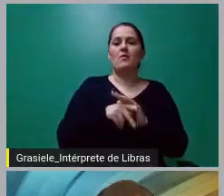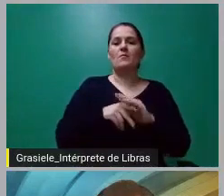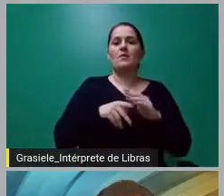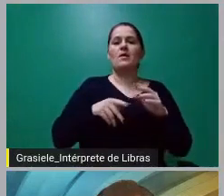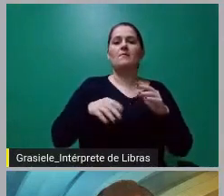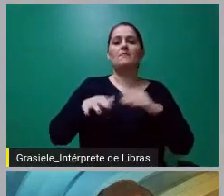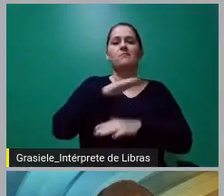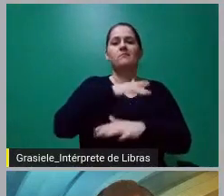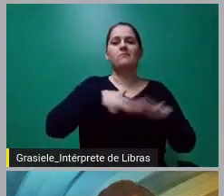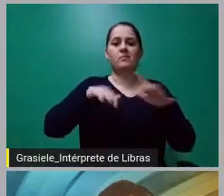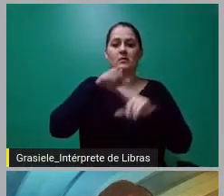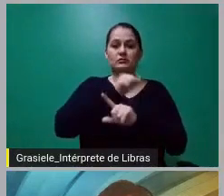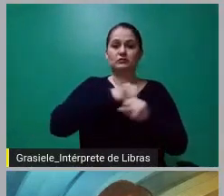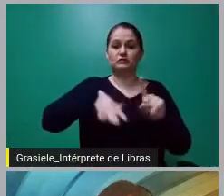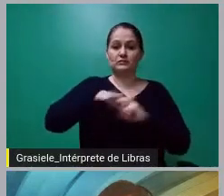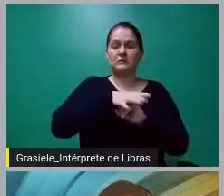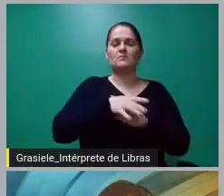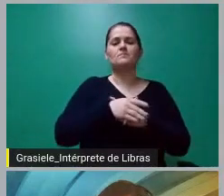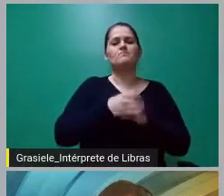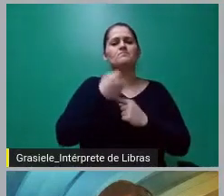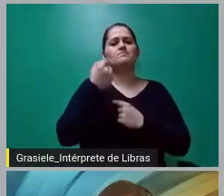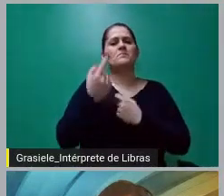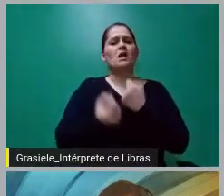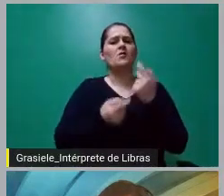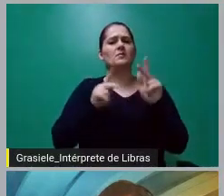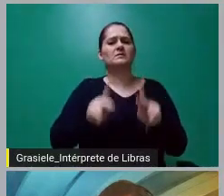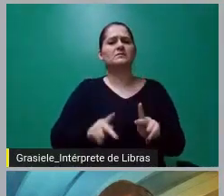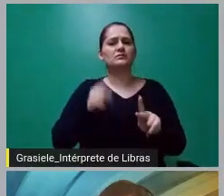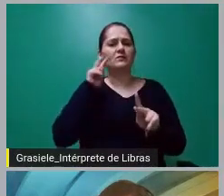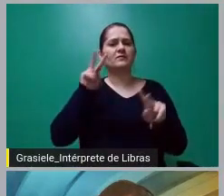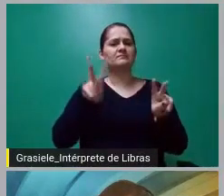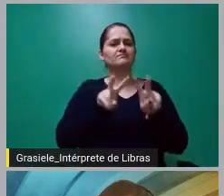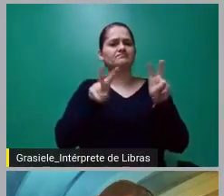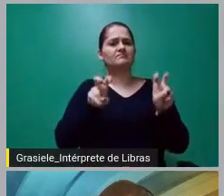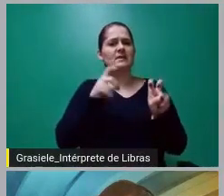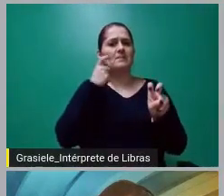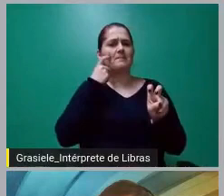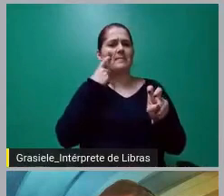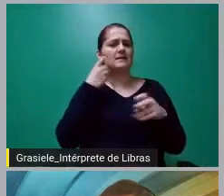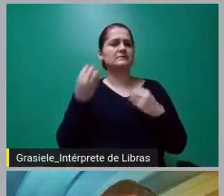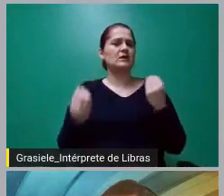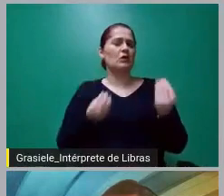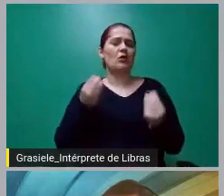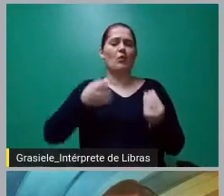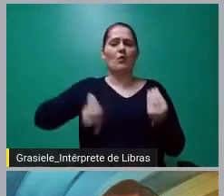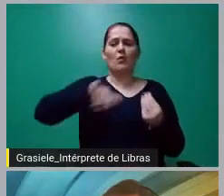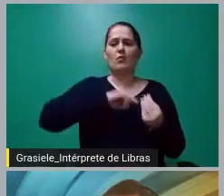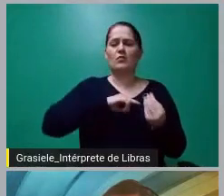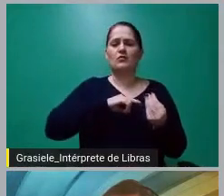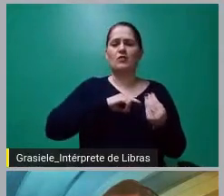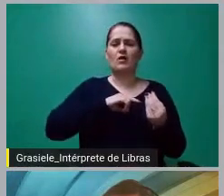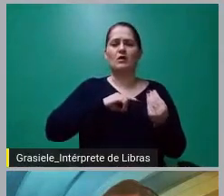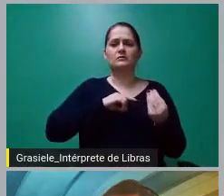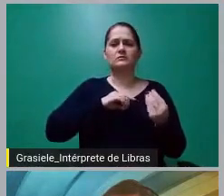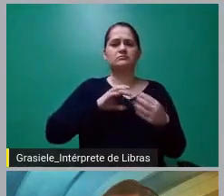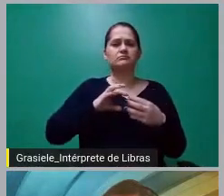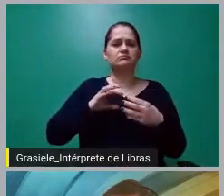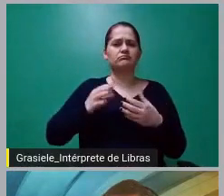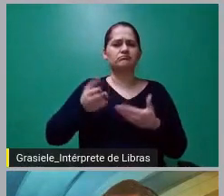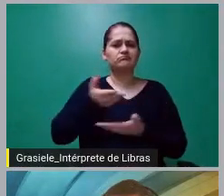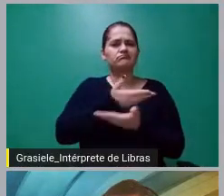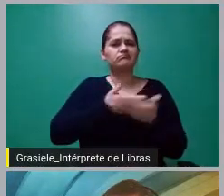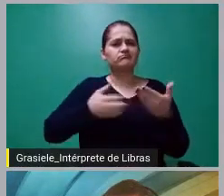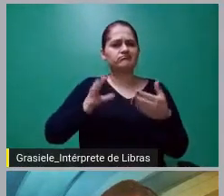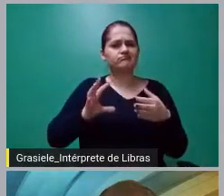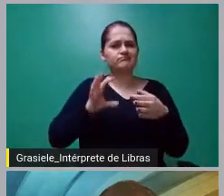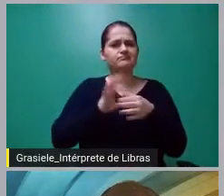Algumas pessoas, ao ver esse título, podem perguntar: como vamos unir algo técnico como uma